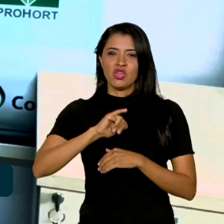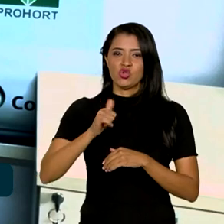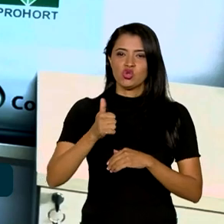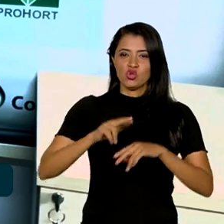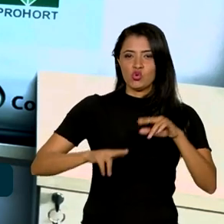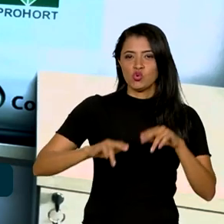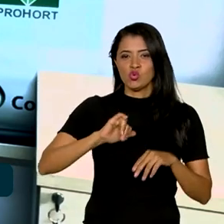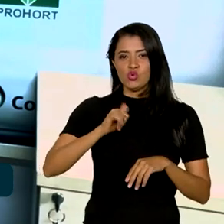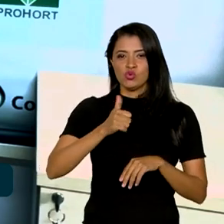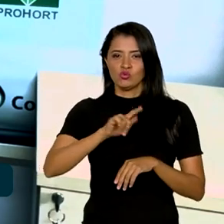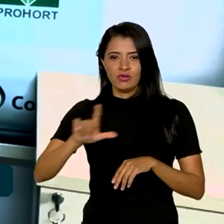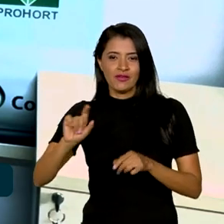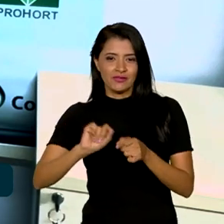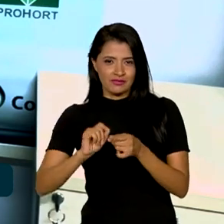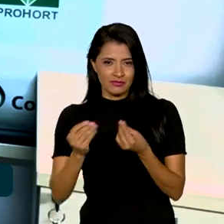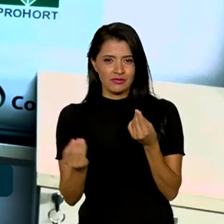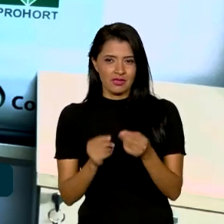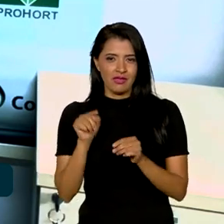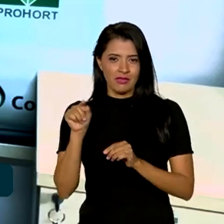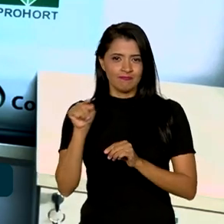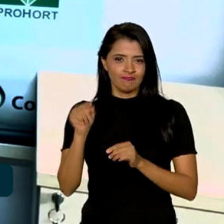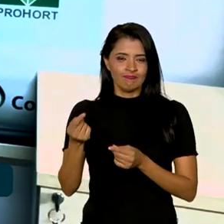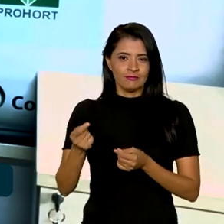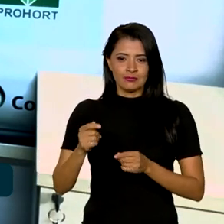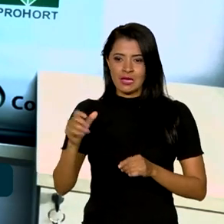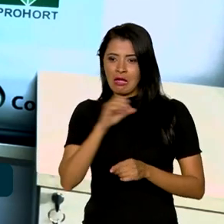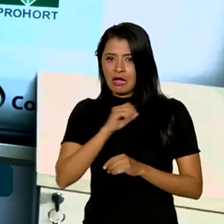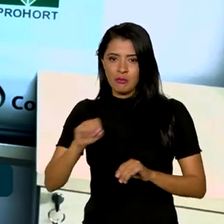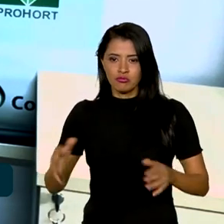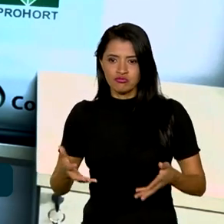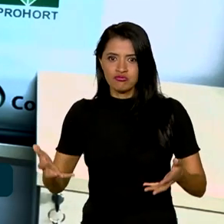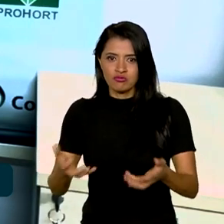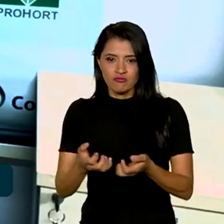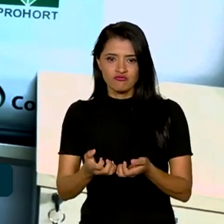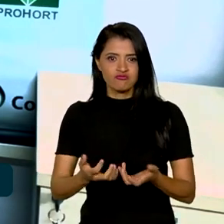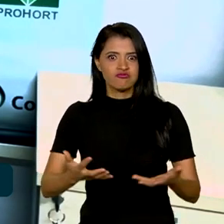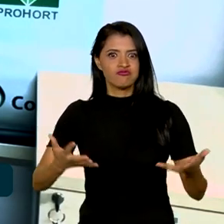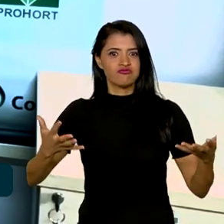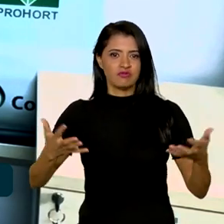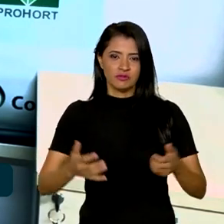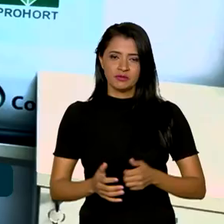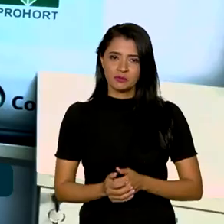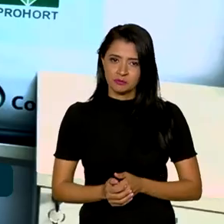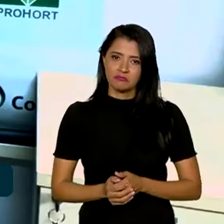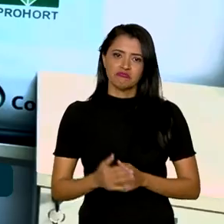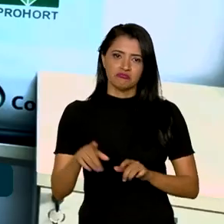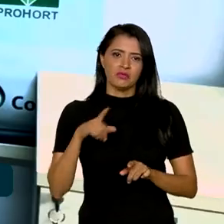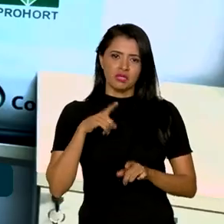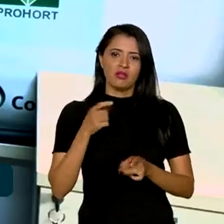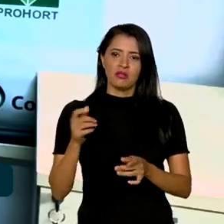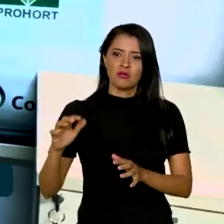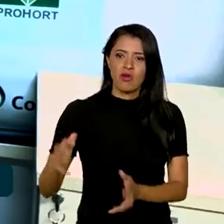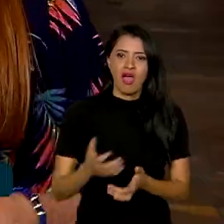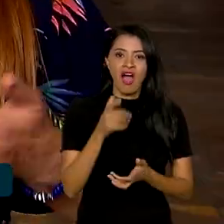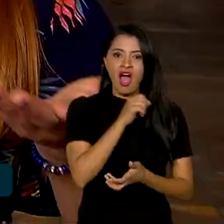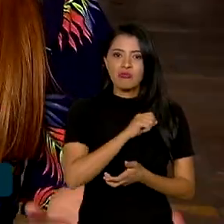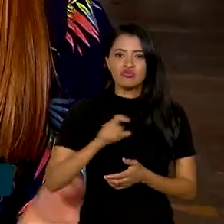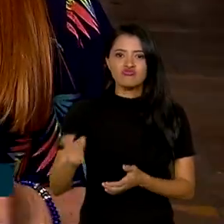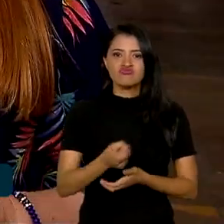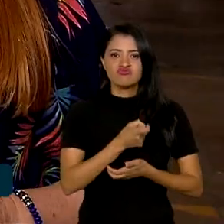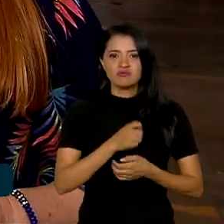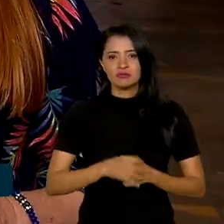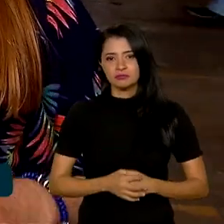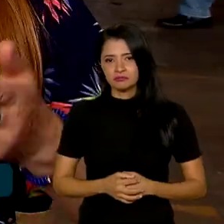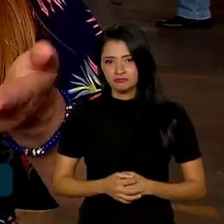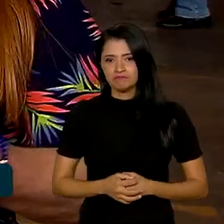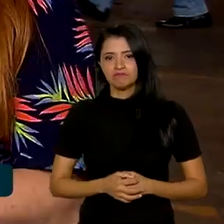julho, fazendo com que isso acelere o ciclo de produção das hortaliças, chegando a ponto de colheita mais rápido. De acordo